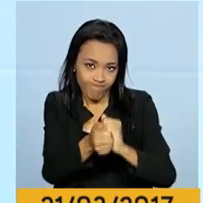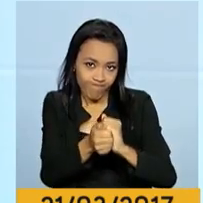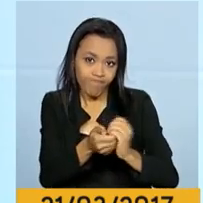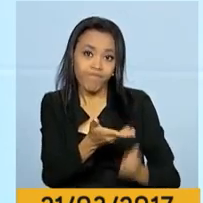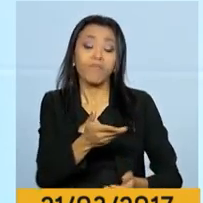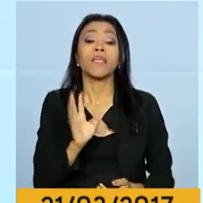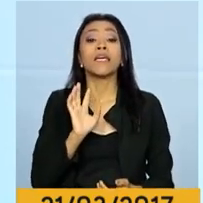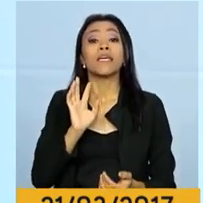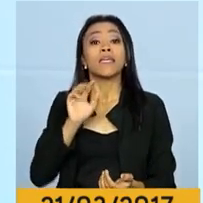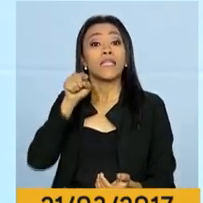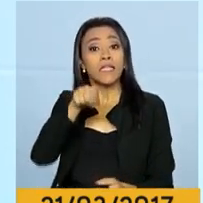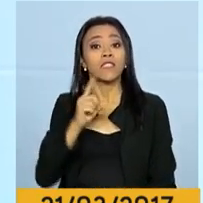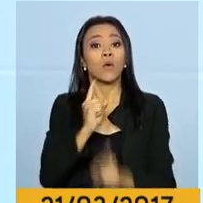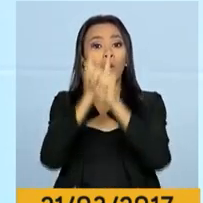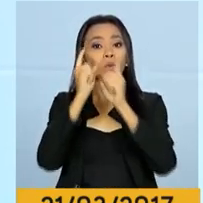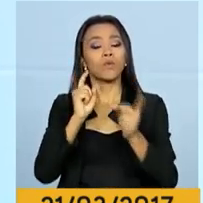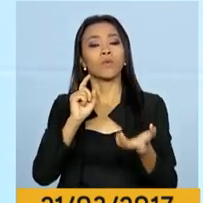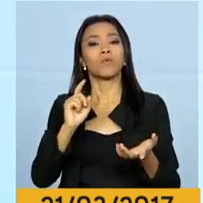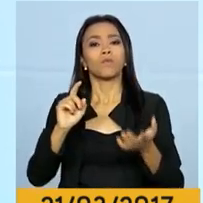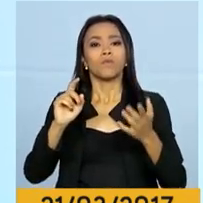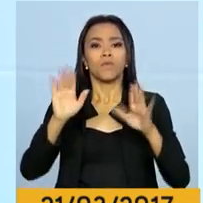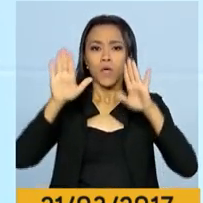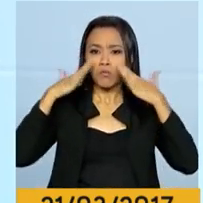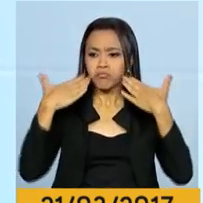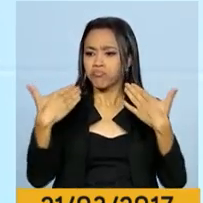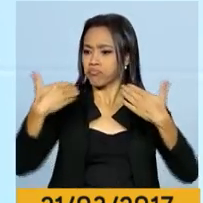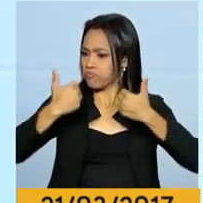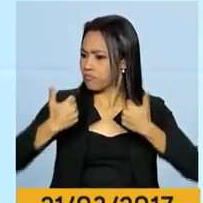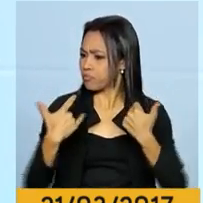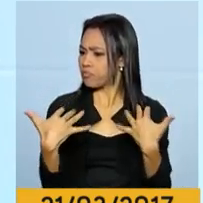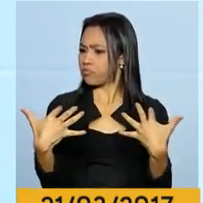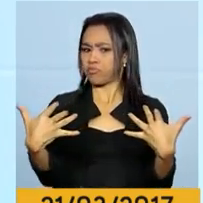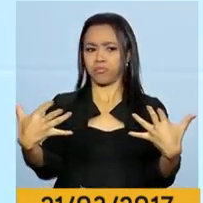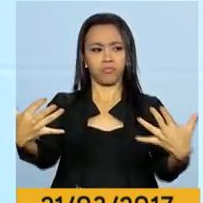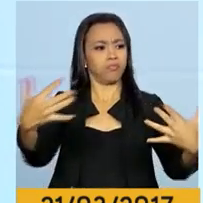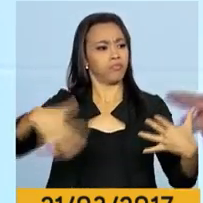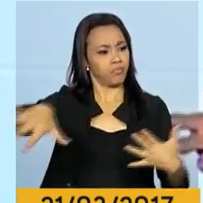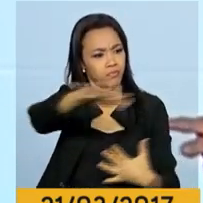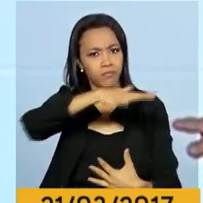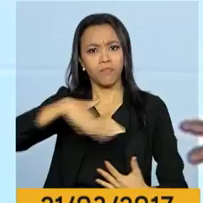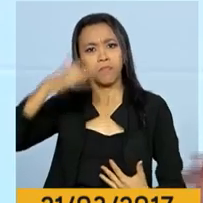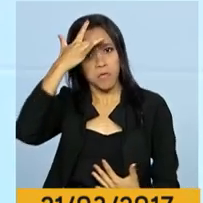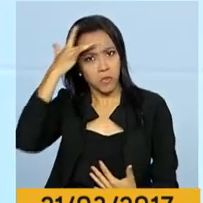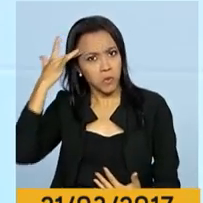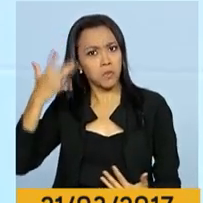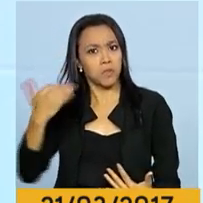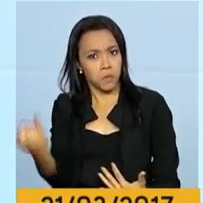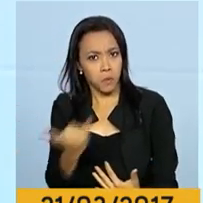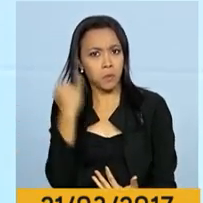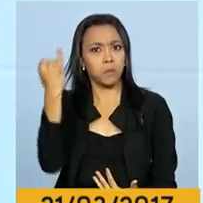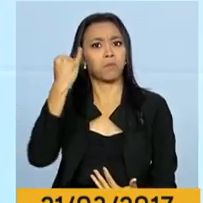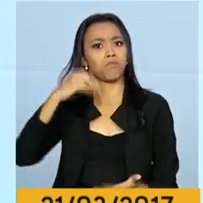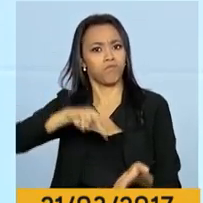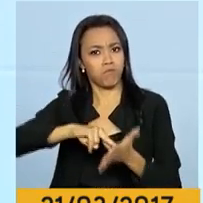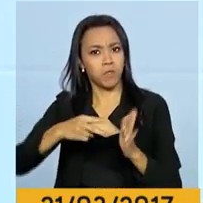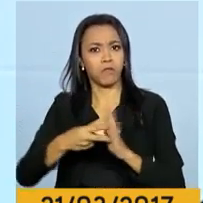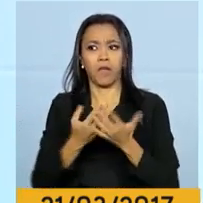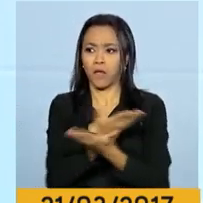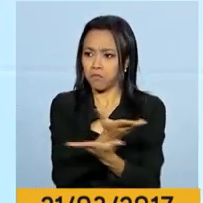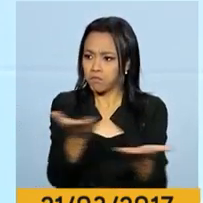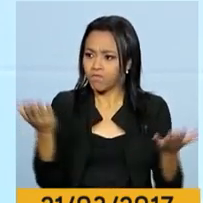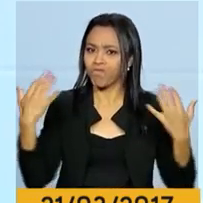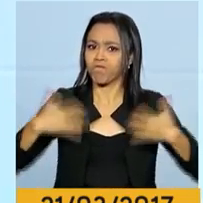dirigir a um público muito qualitativo e quantitativamente muito significativo, não é? E